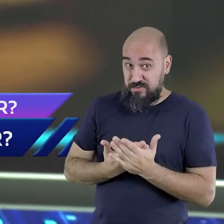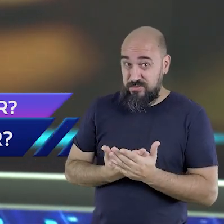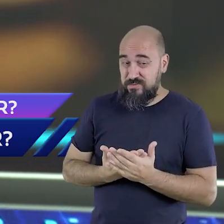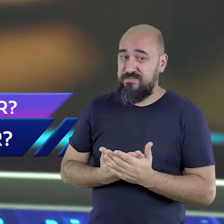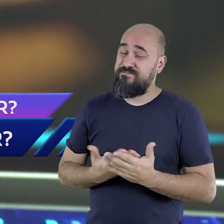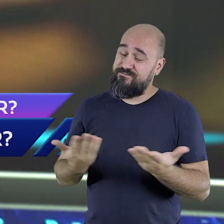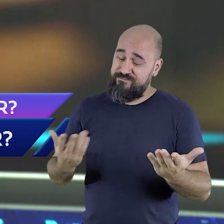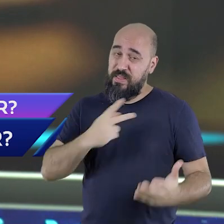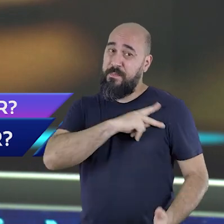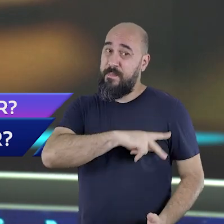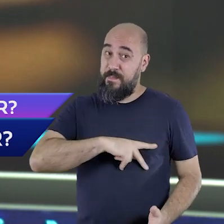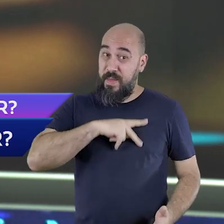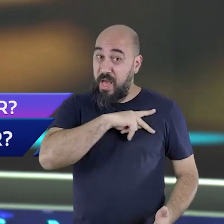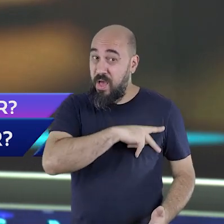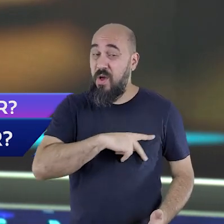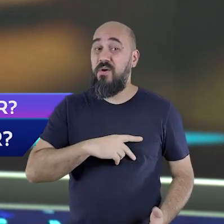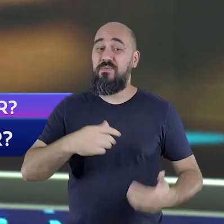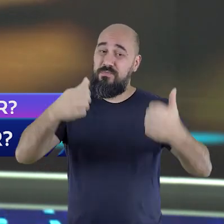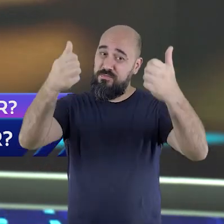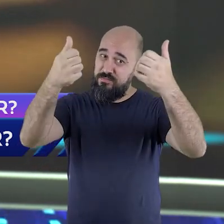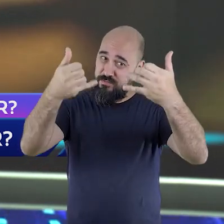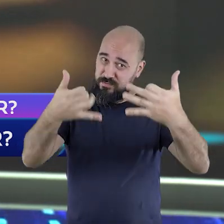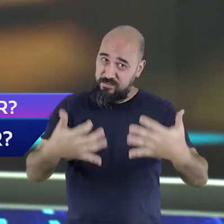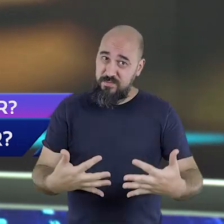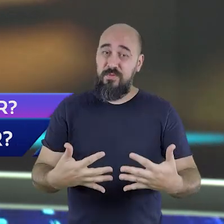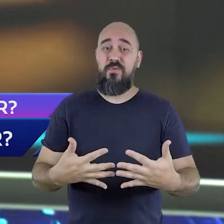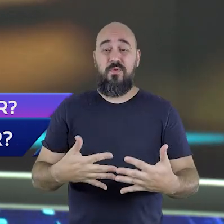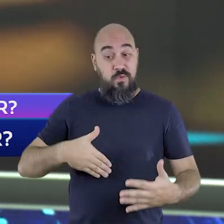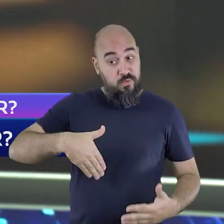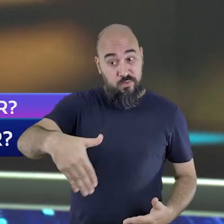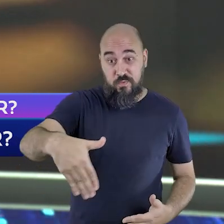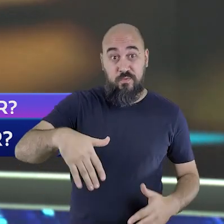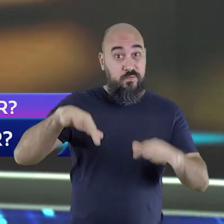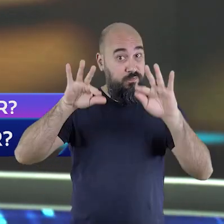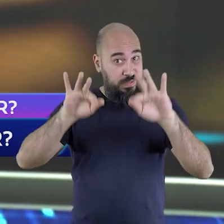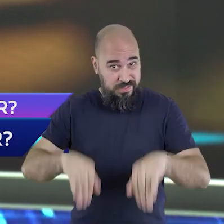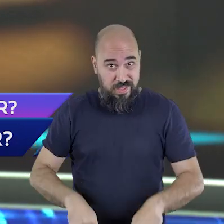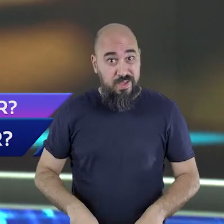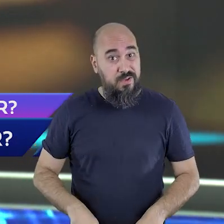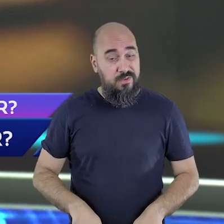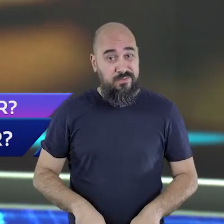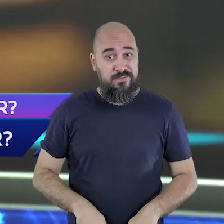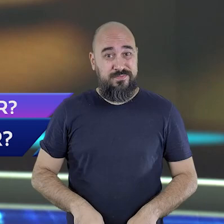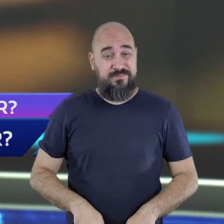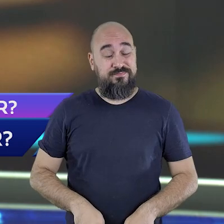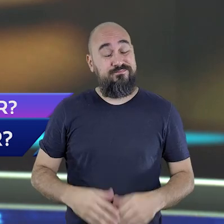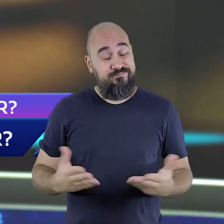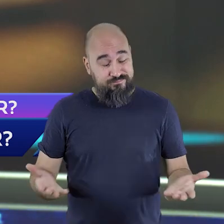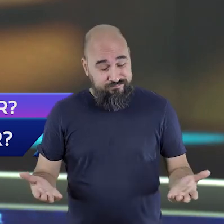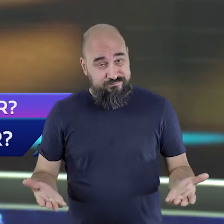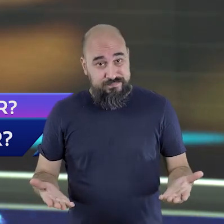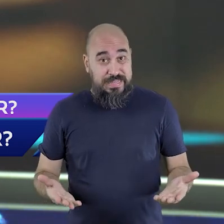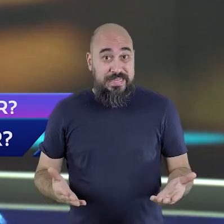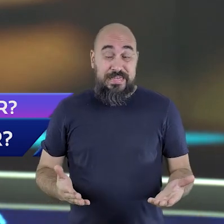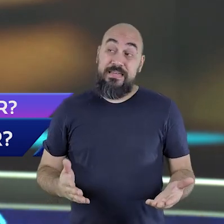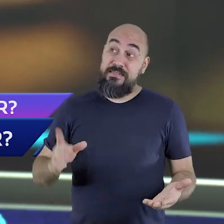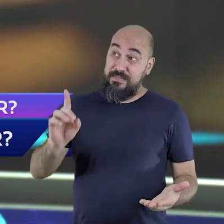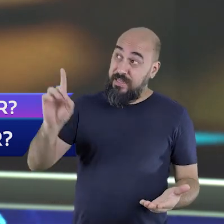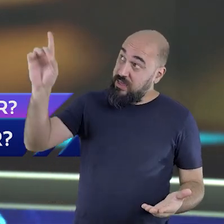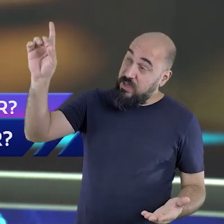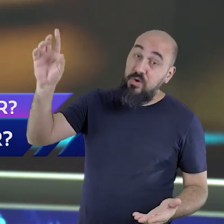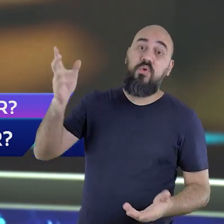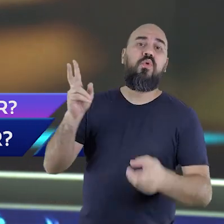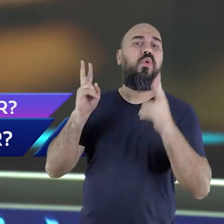Exatamente o que Paulo disse que aconteceria também nos dias finais. Mesmo diante disso,